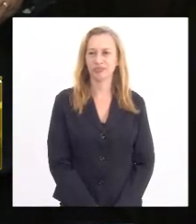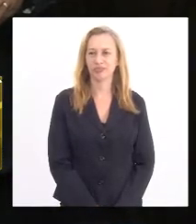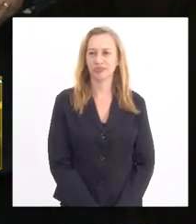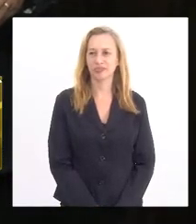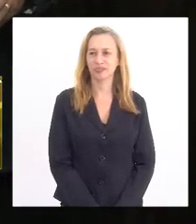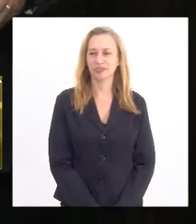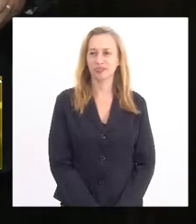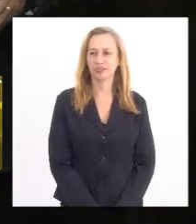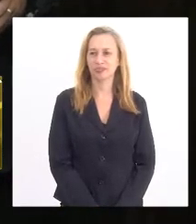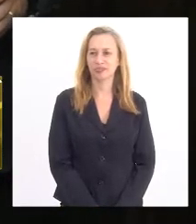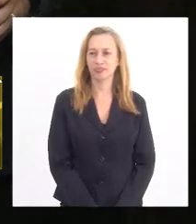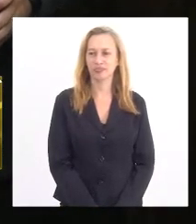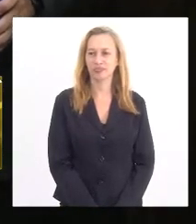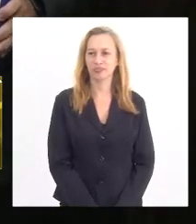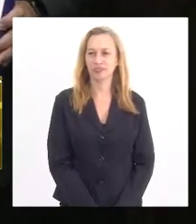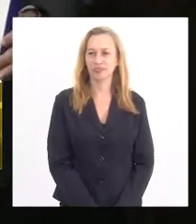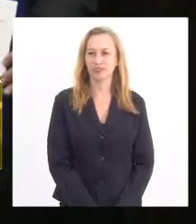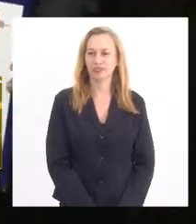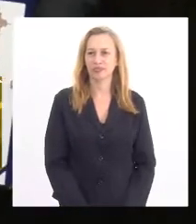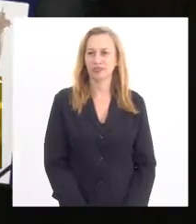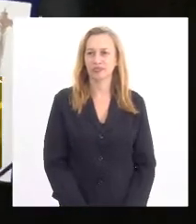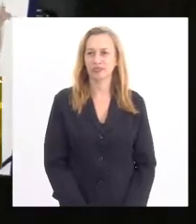E aí